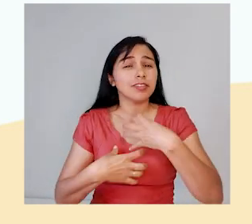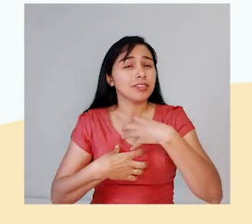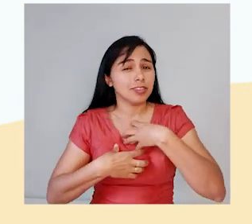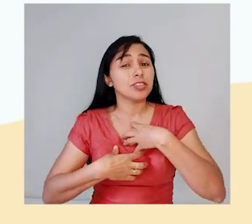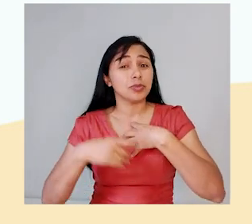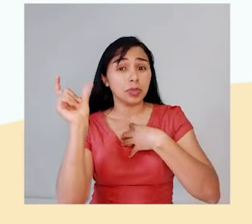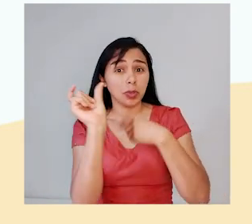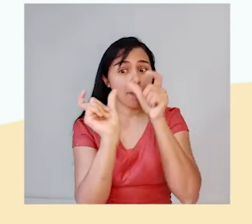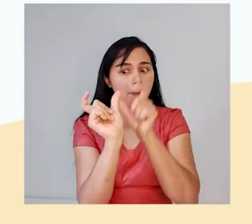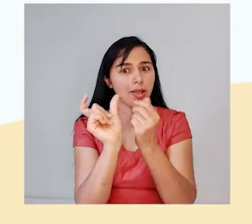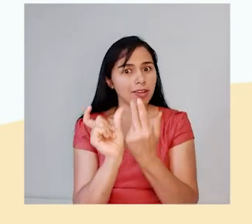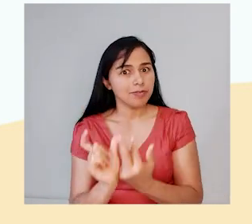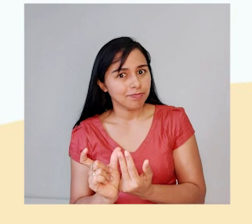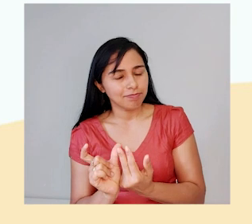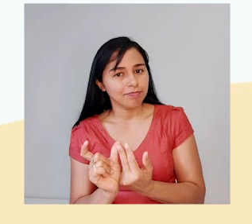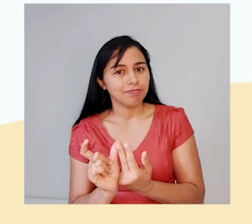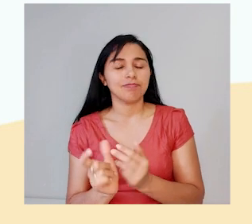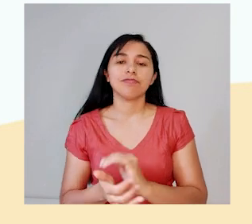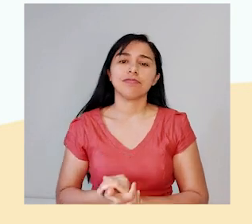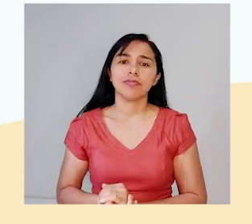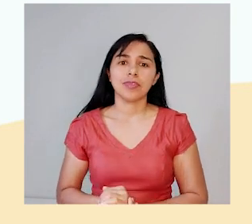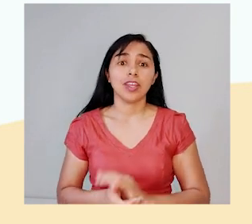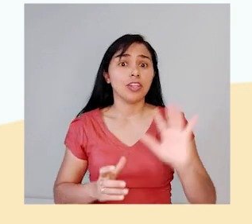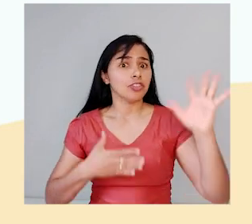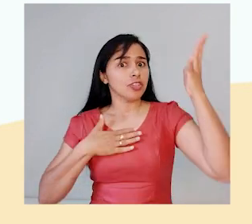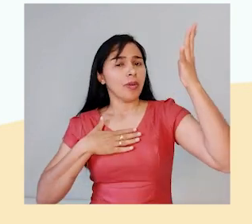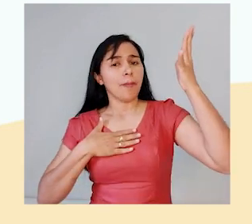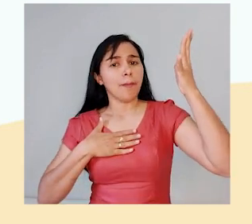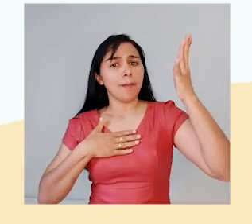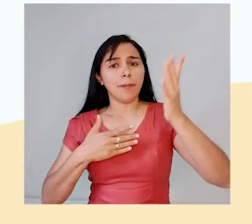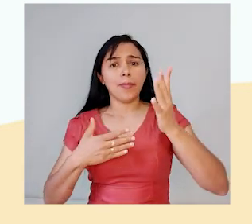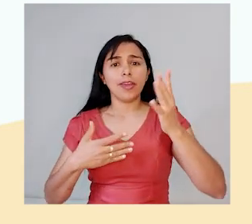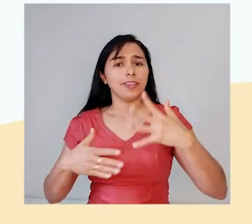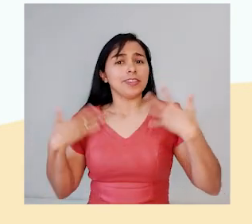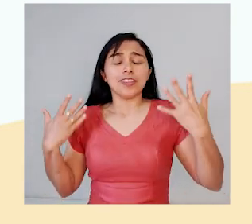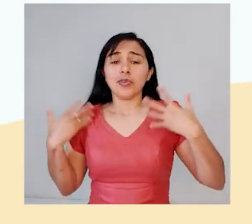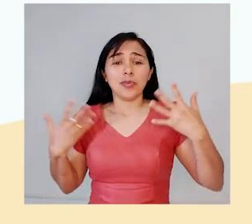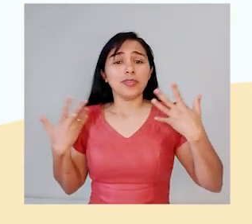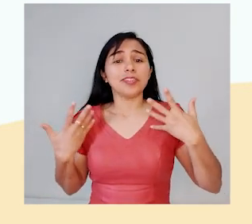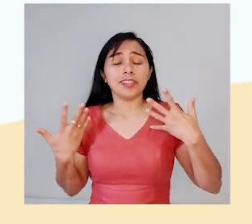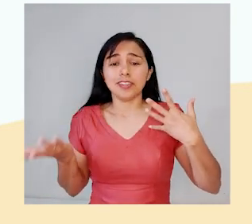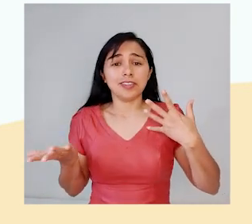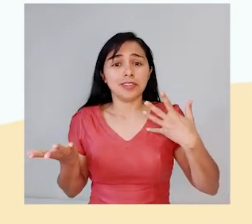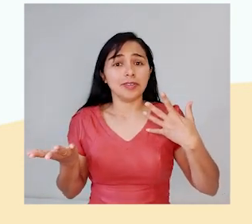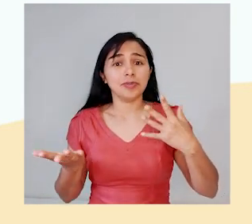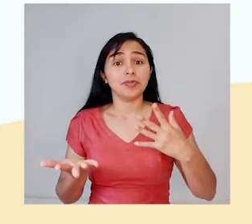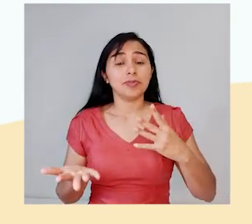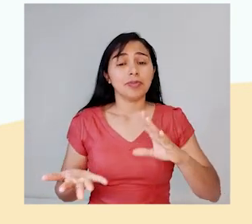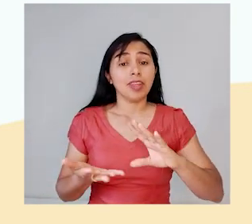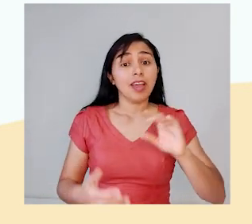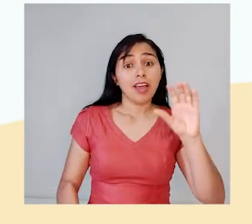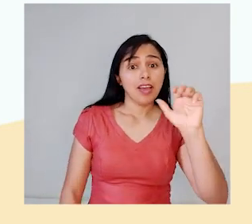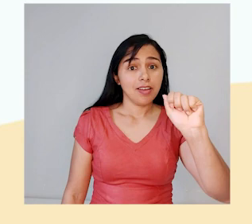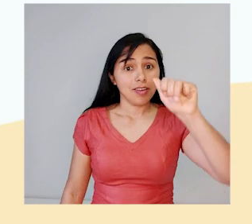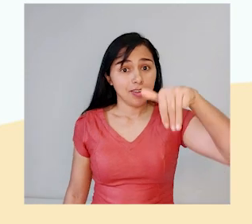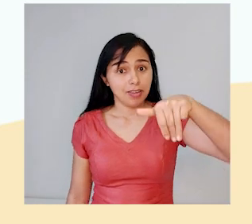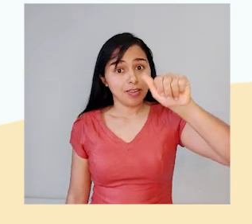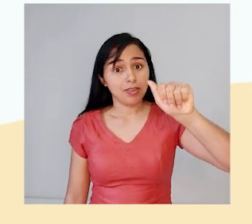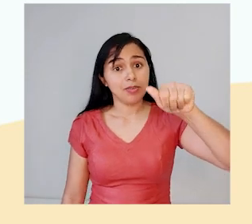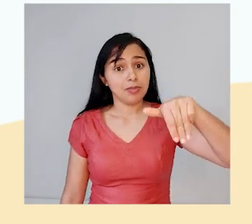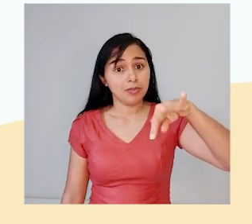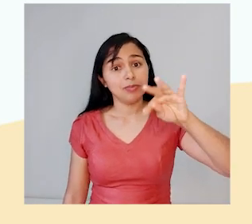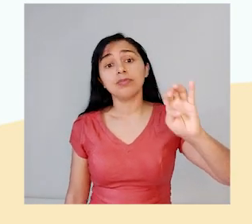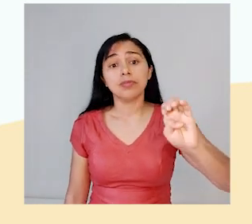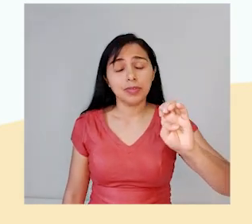repente, contente e repente, amante, distante e errante. Então podemos concluir que há